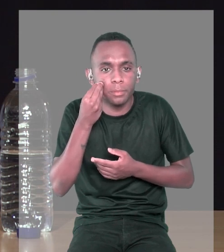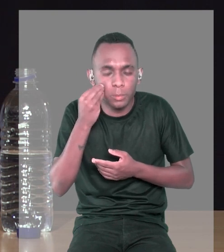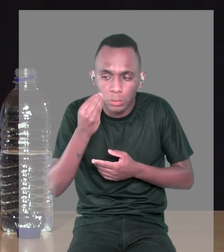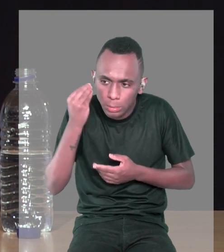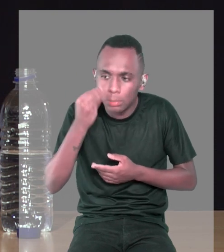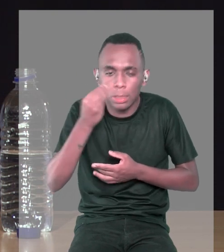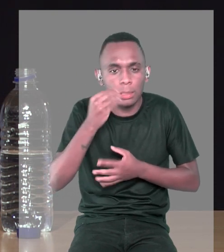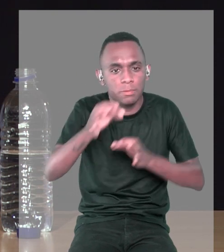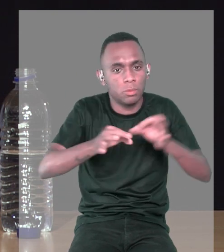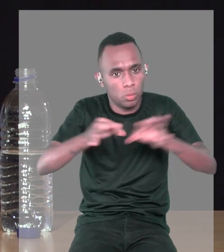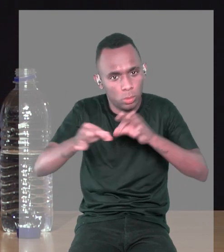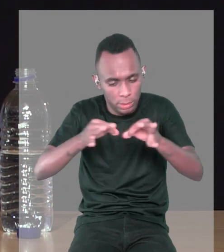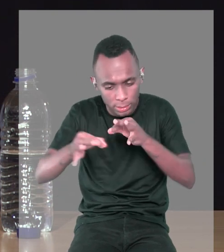excepcional,